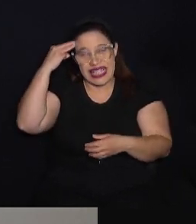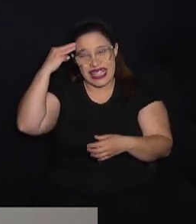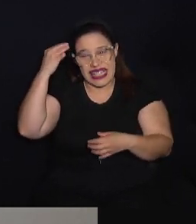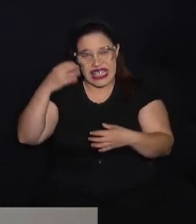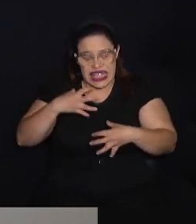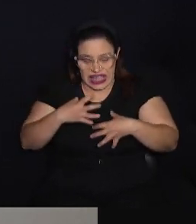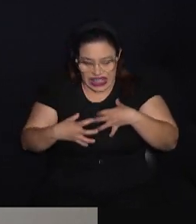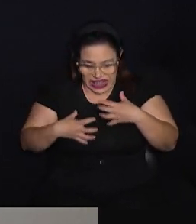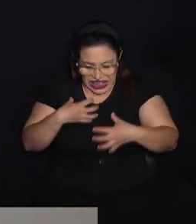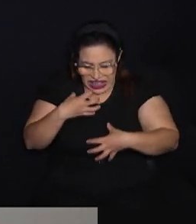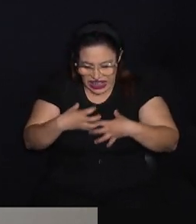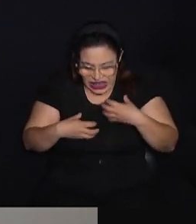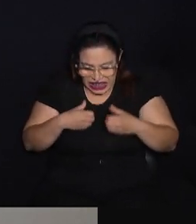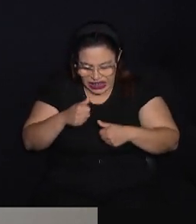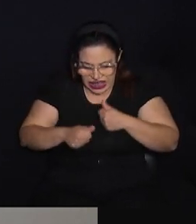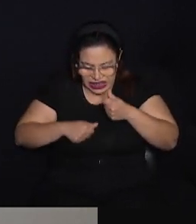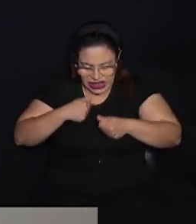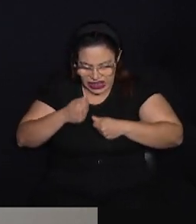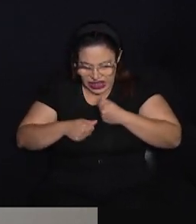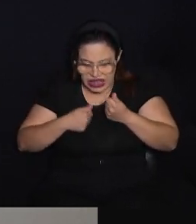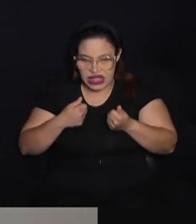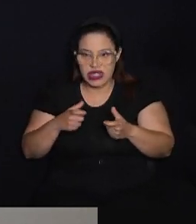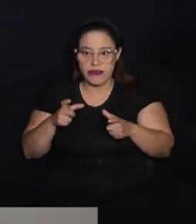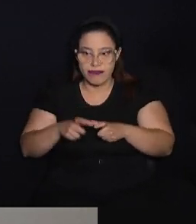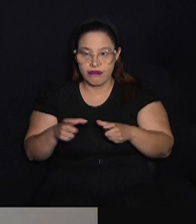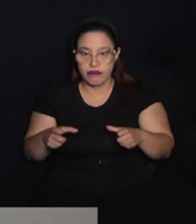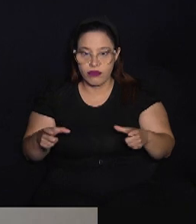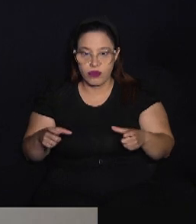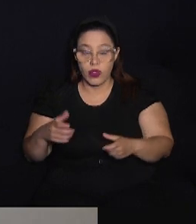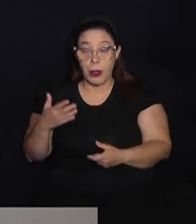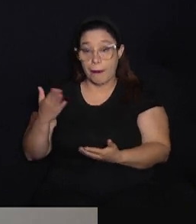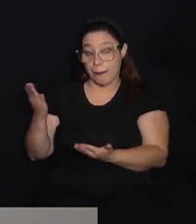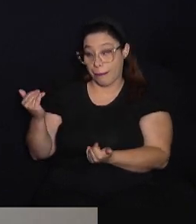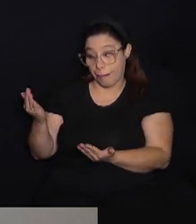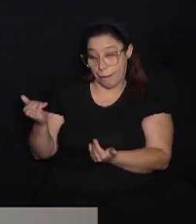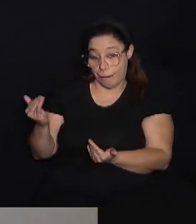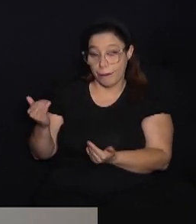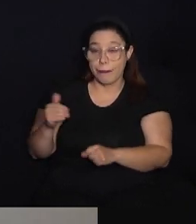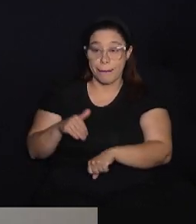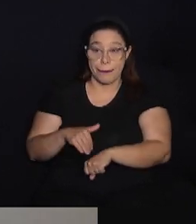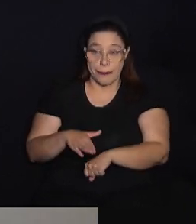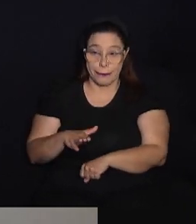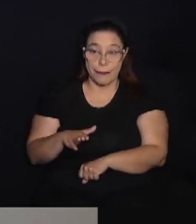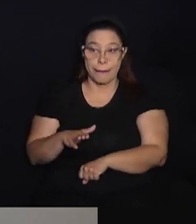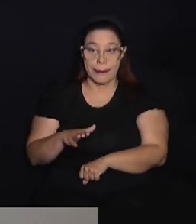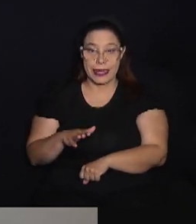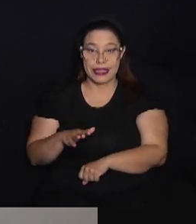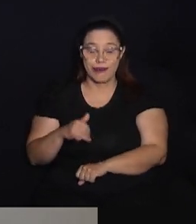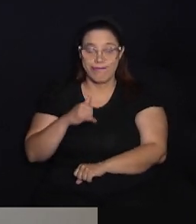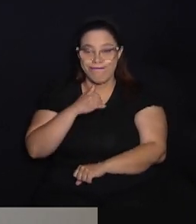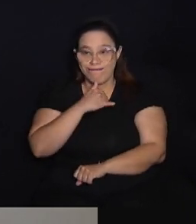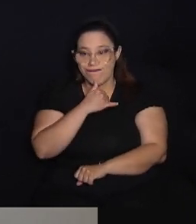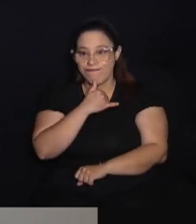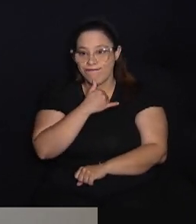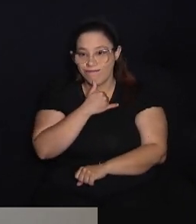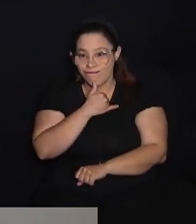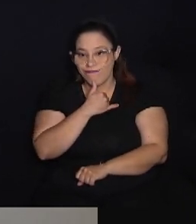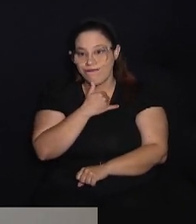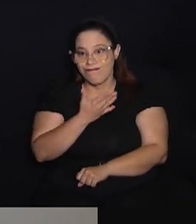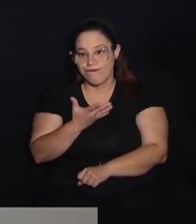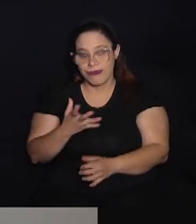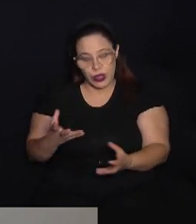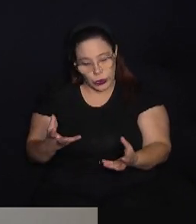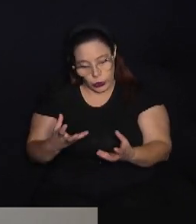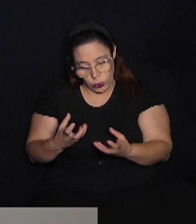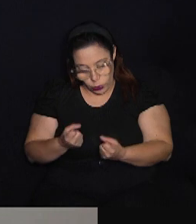como a população acometida é a população mais jovem, é uma judiação, né? Então a gente tenta acolher